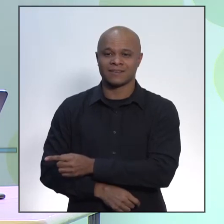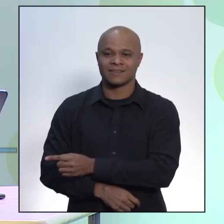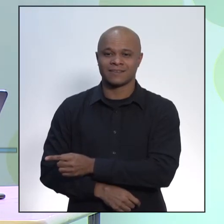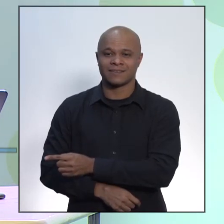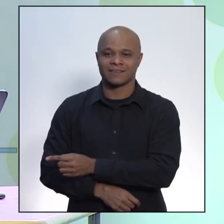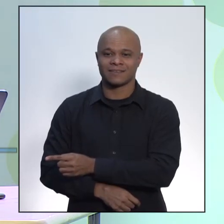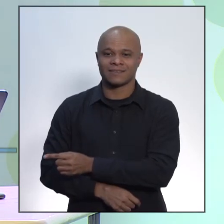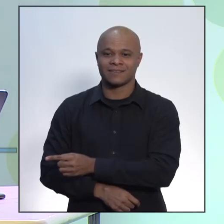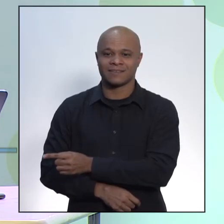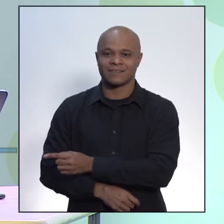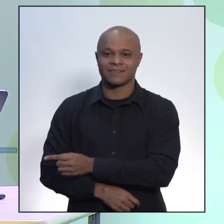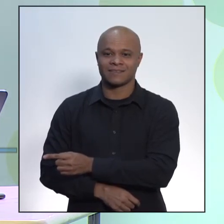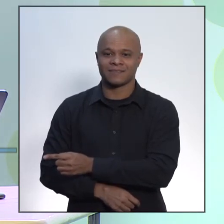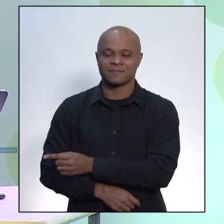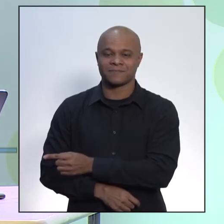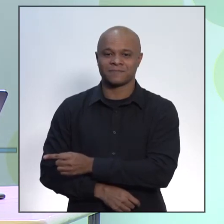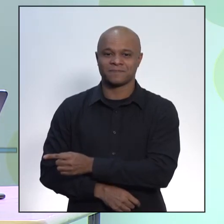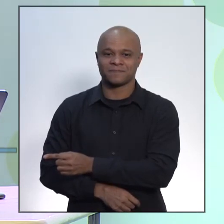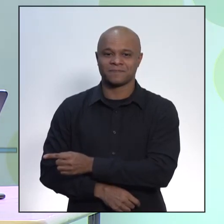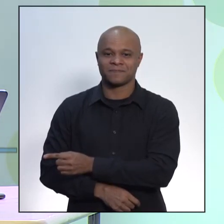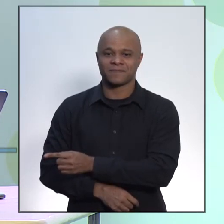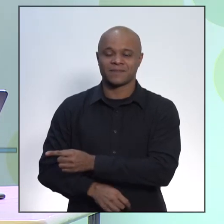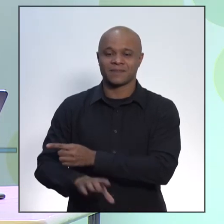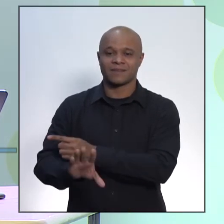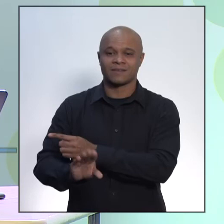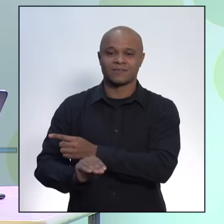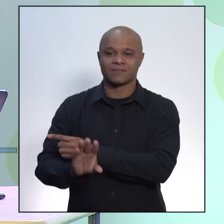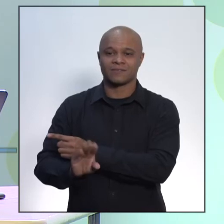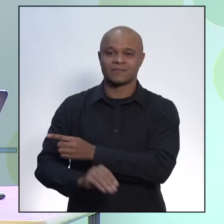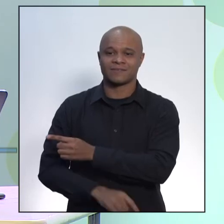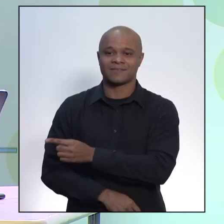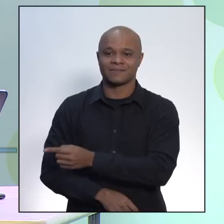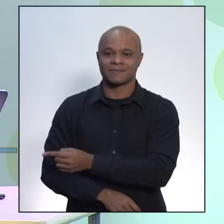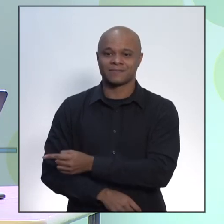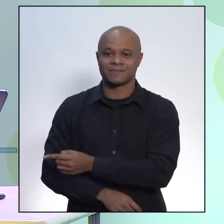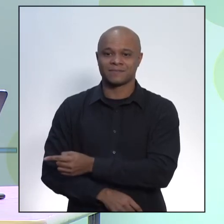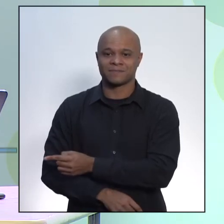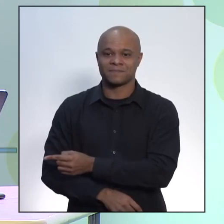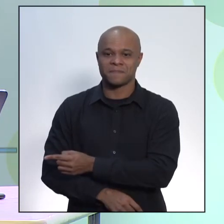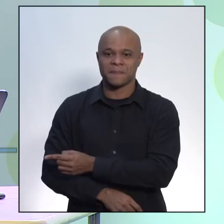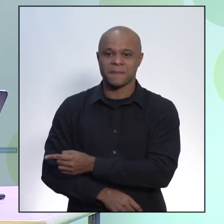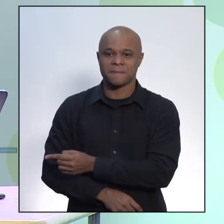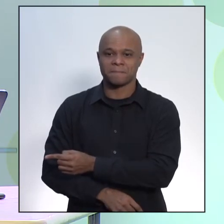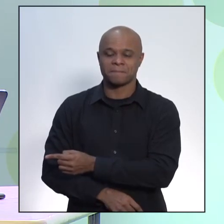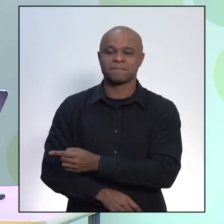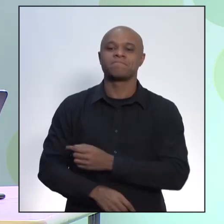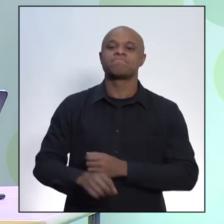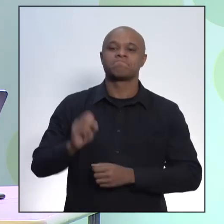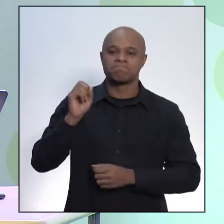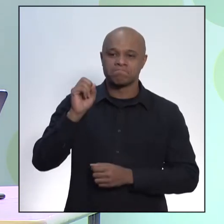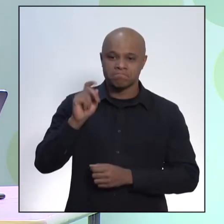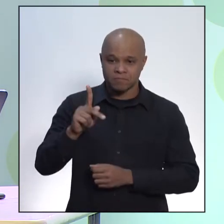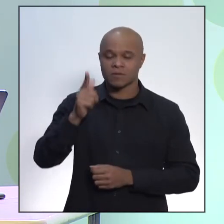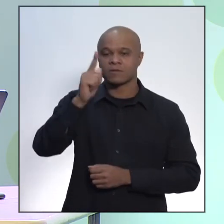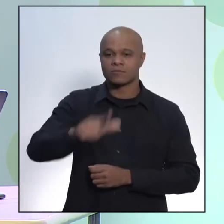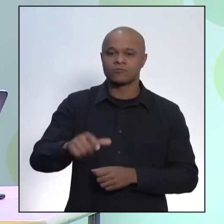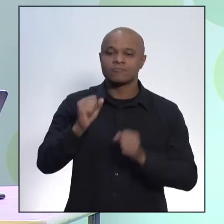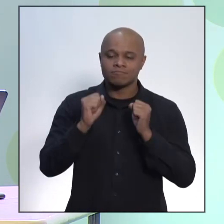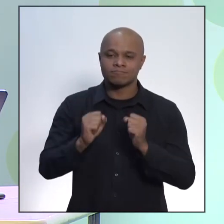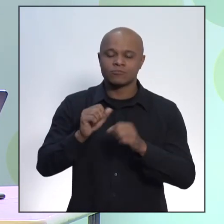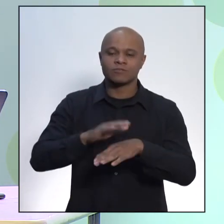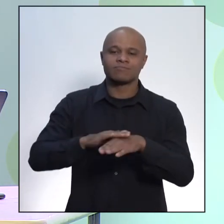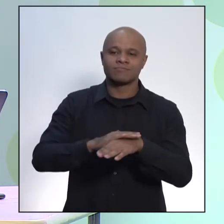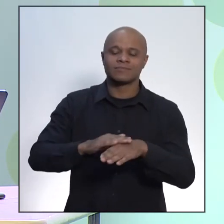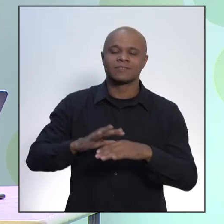vivc.org.br/efap. Lembrando, nós temos uma comunidade, uma rede de suporte, uma forma de continuar esse papo, e vocês todos